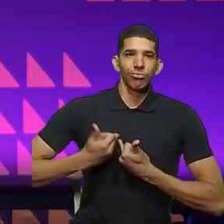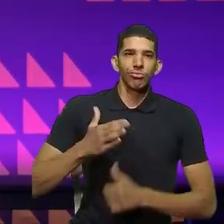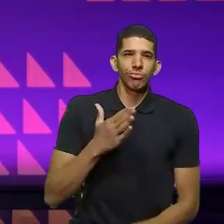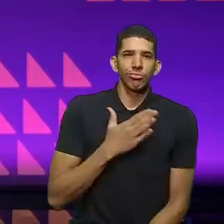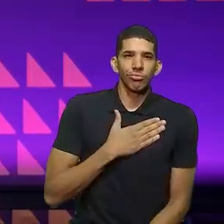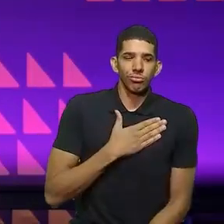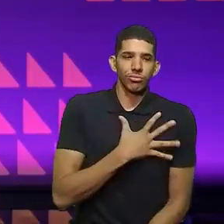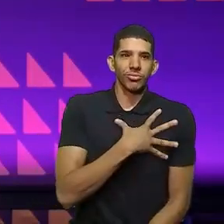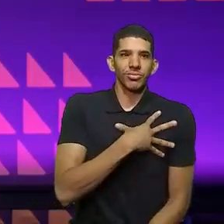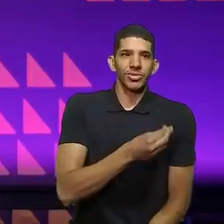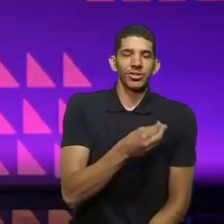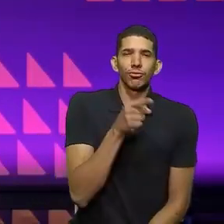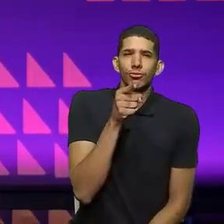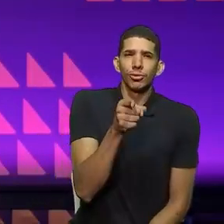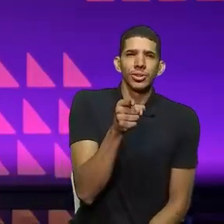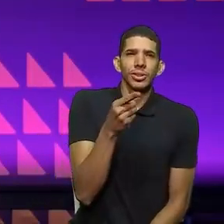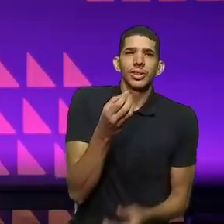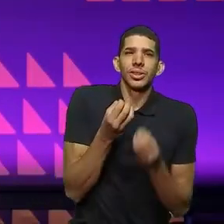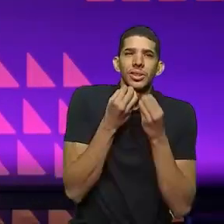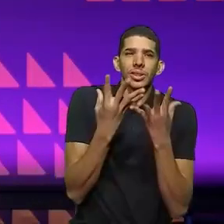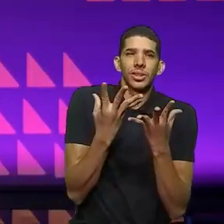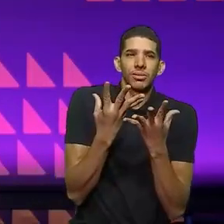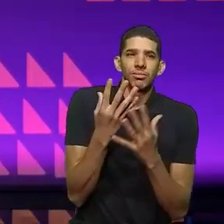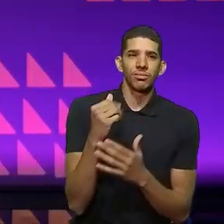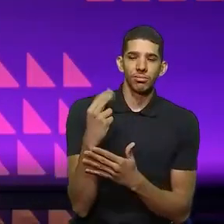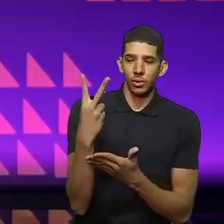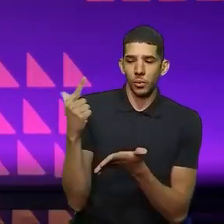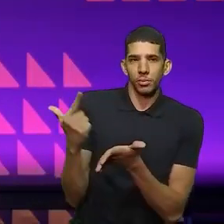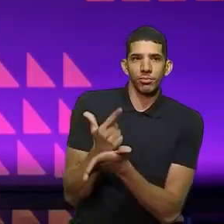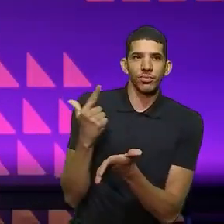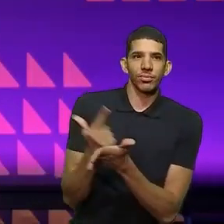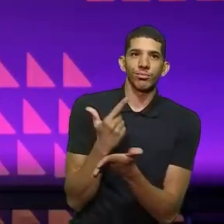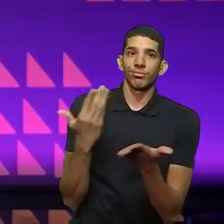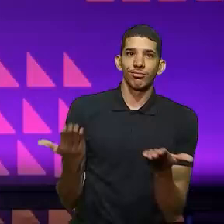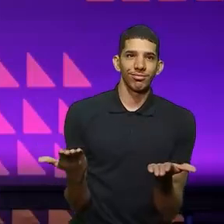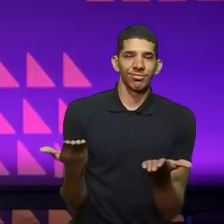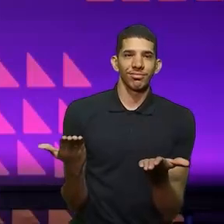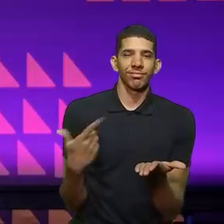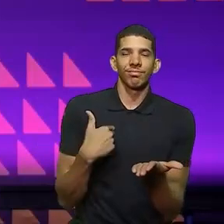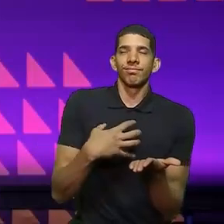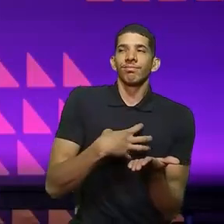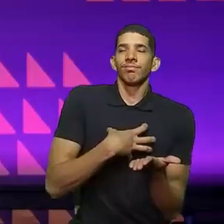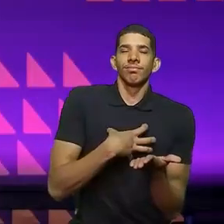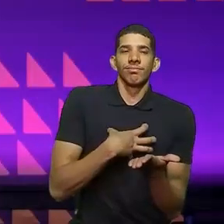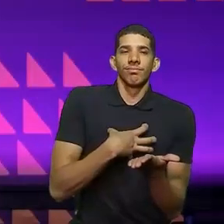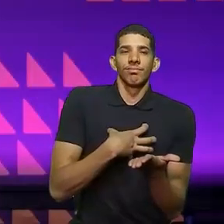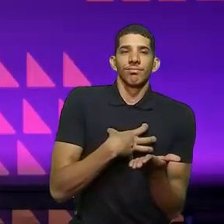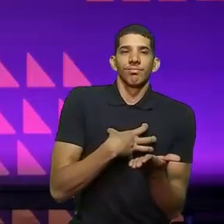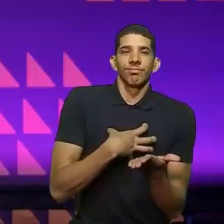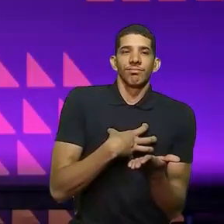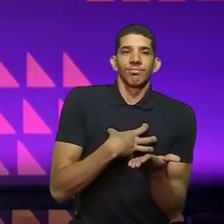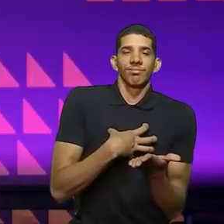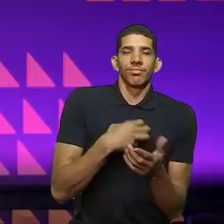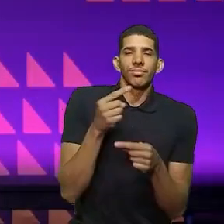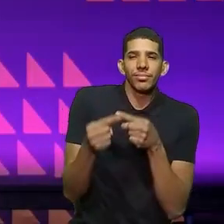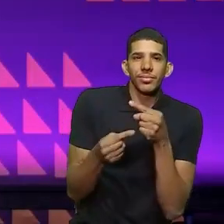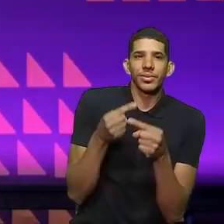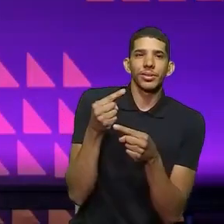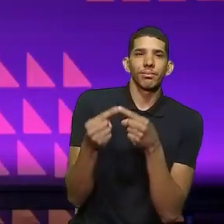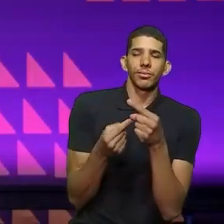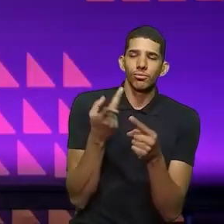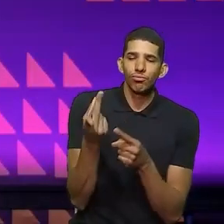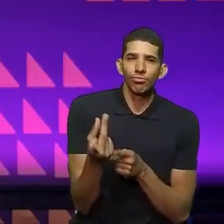fica com esses 2 livros para você. Sendo assim, depois dessa longa